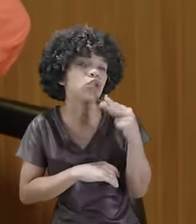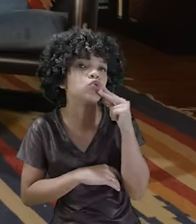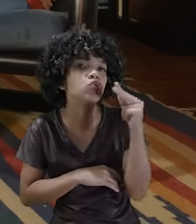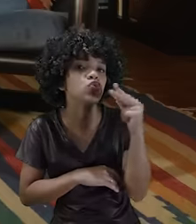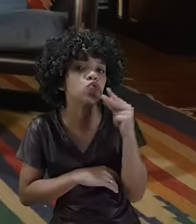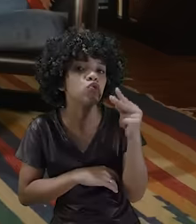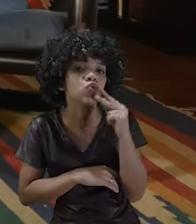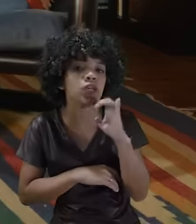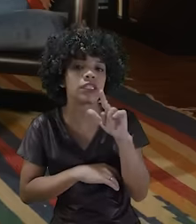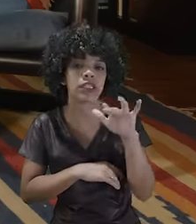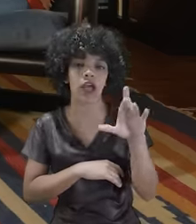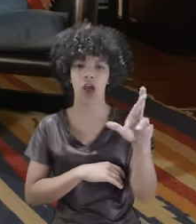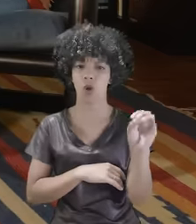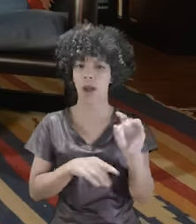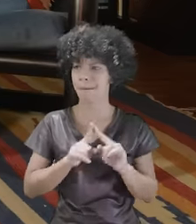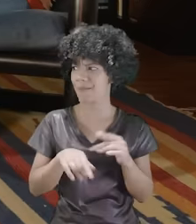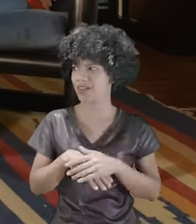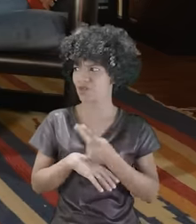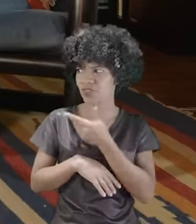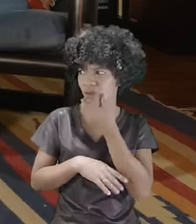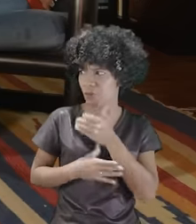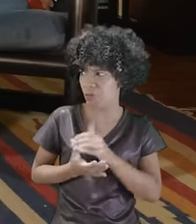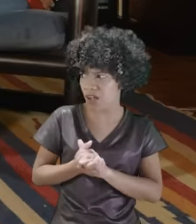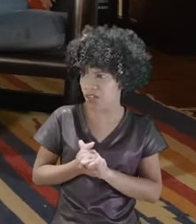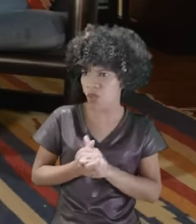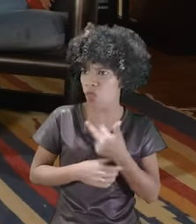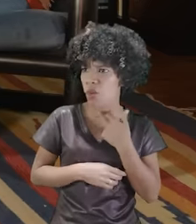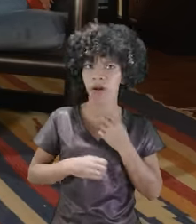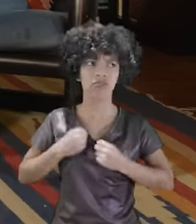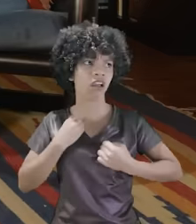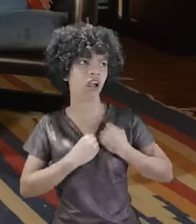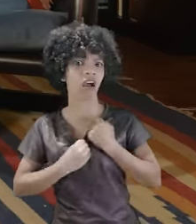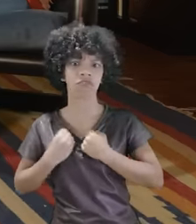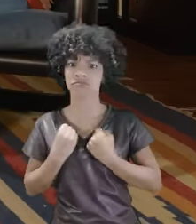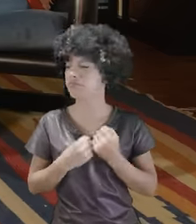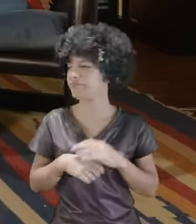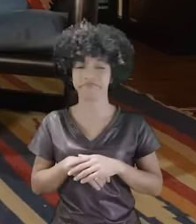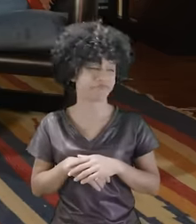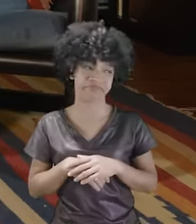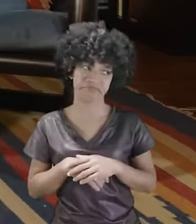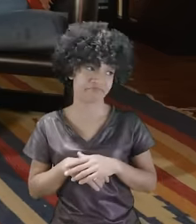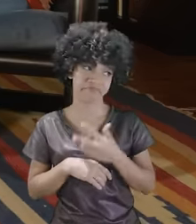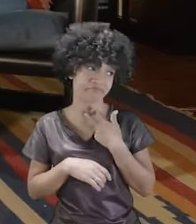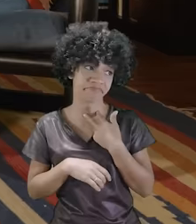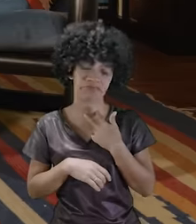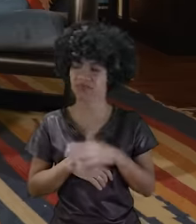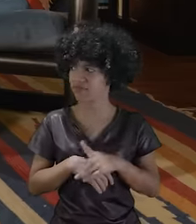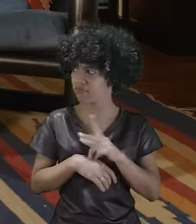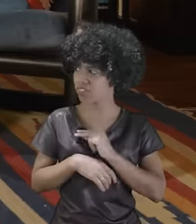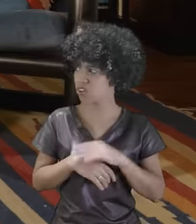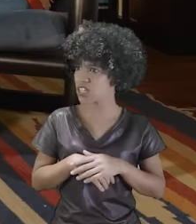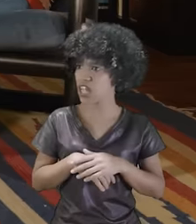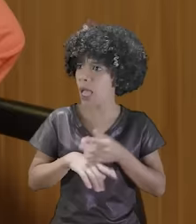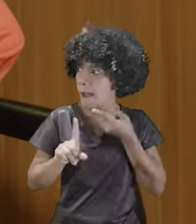nem cigarro seu marido não podem ser ansioso não pode não pode ficar eles